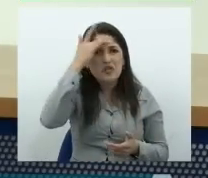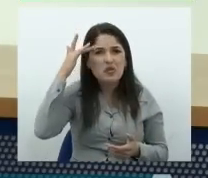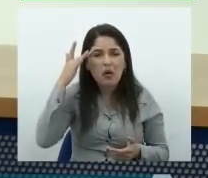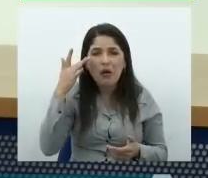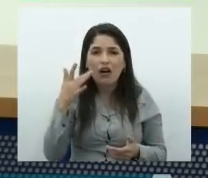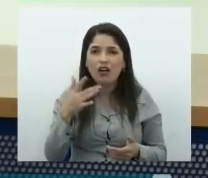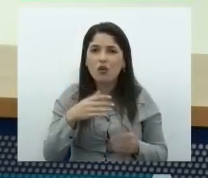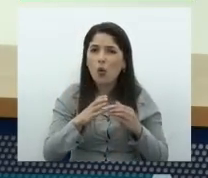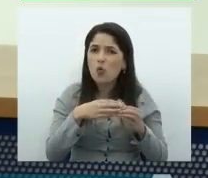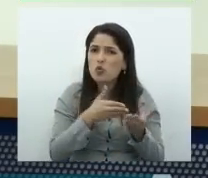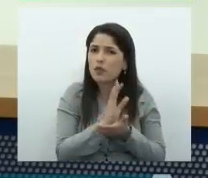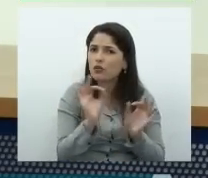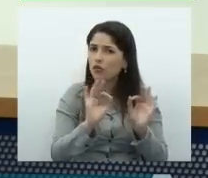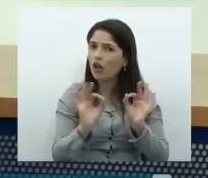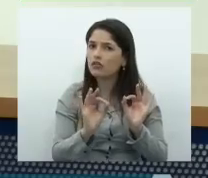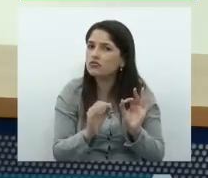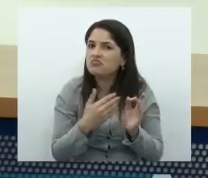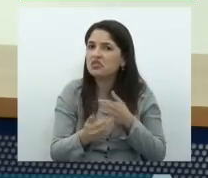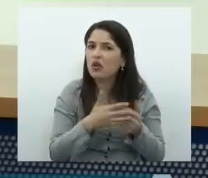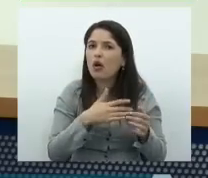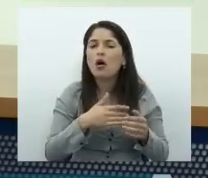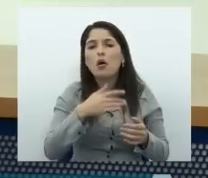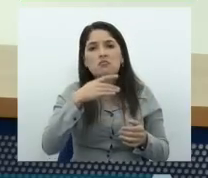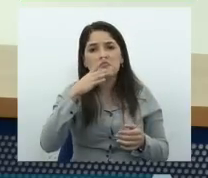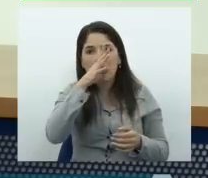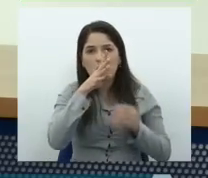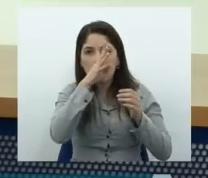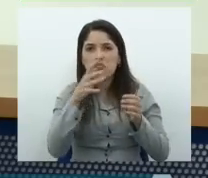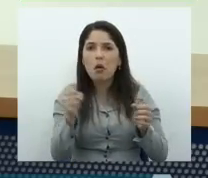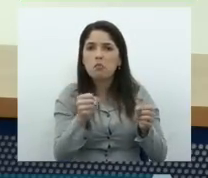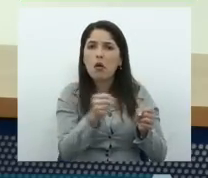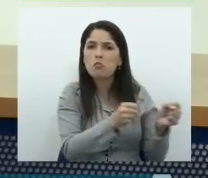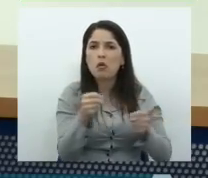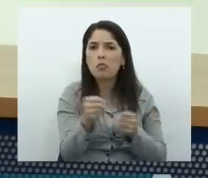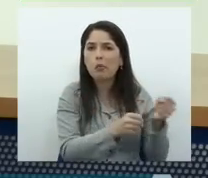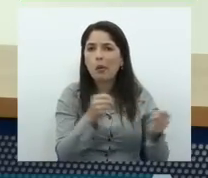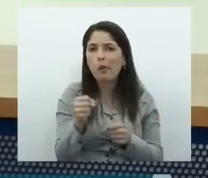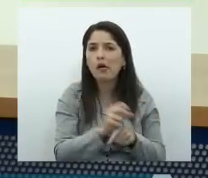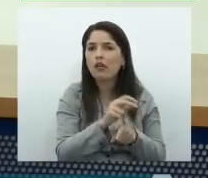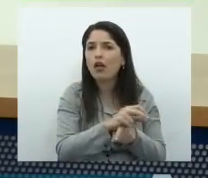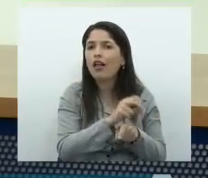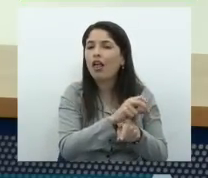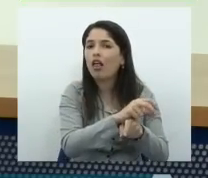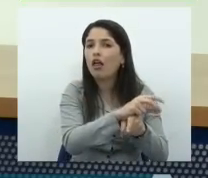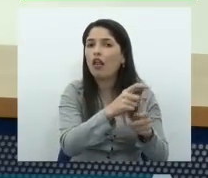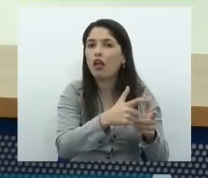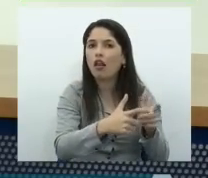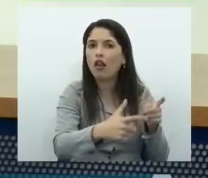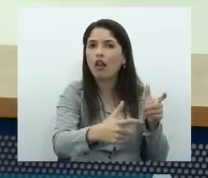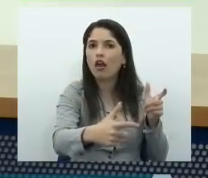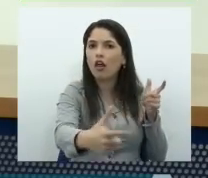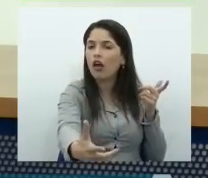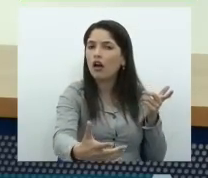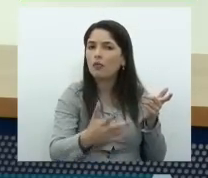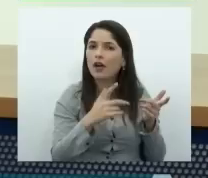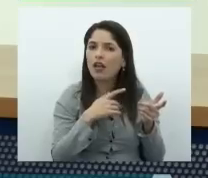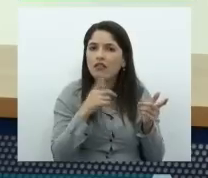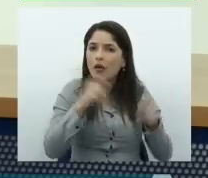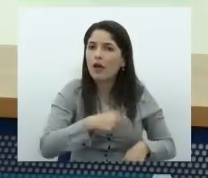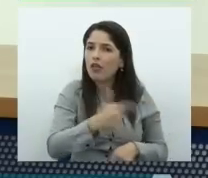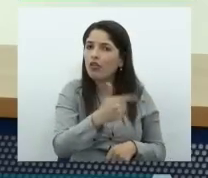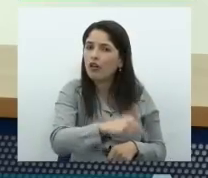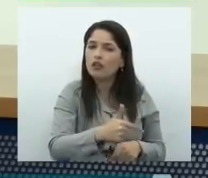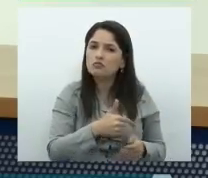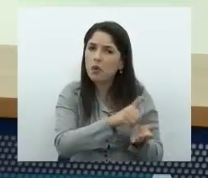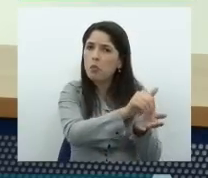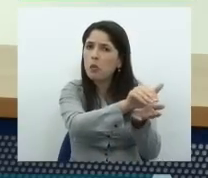cargos de cabide do PT. Começando por aí, para poder diretamente valorizar o funcionário público que trabalha pela cidade